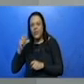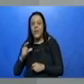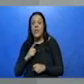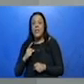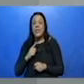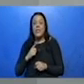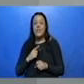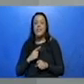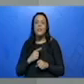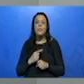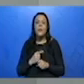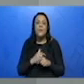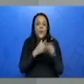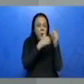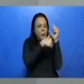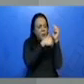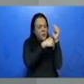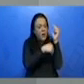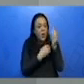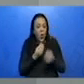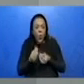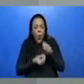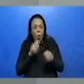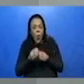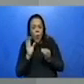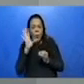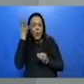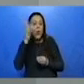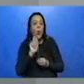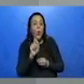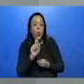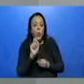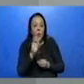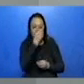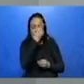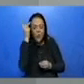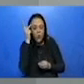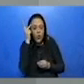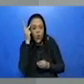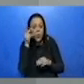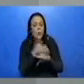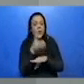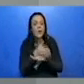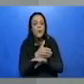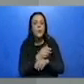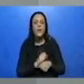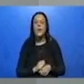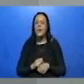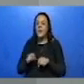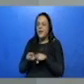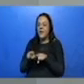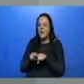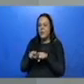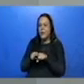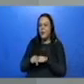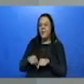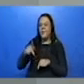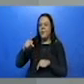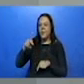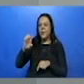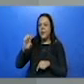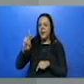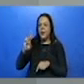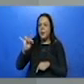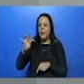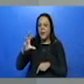saber o que aconteceu, por quê, como, onde, quem estava envolvido. E peripécia, que eu já falei para vocês, que a gente acha que é uma coisa... Acontece um